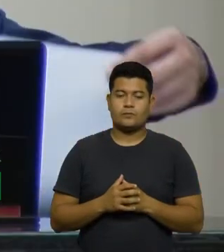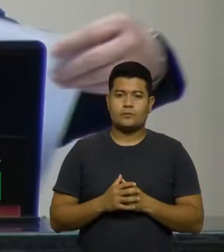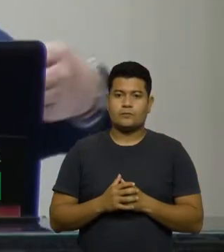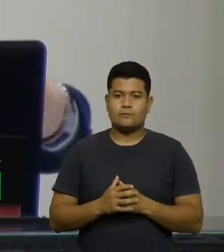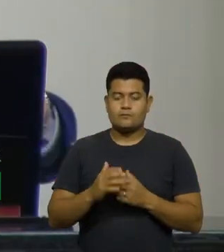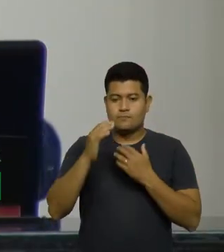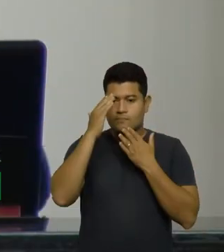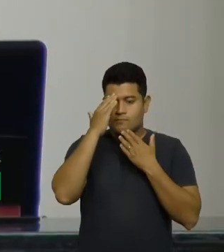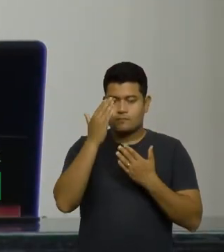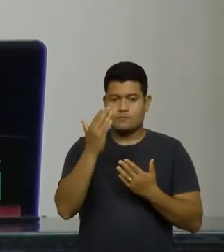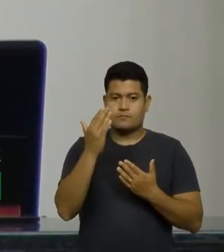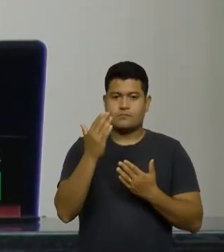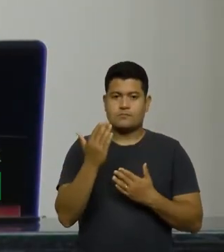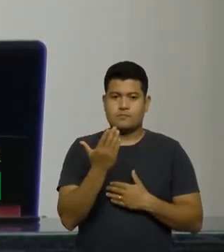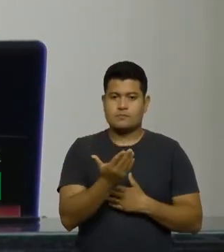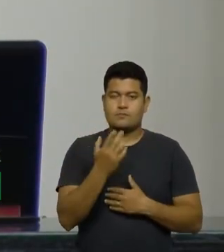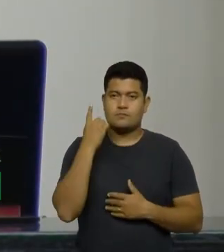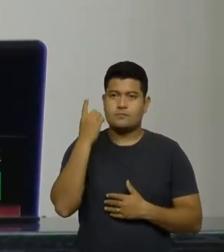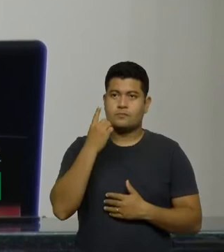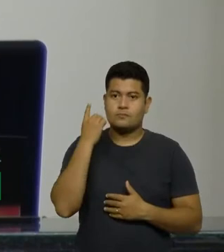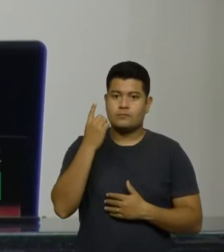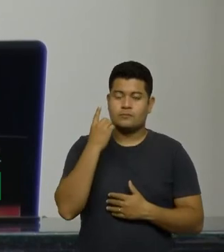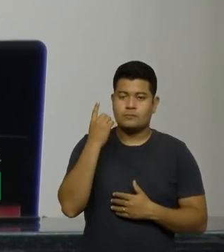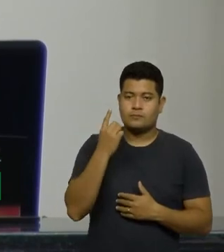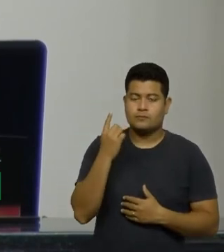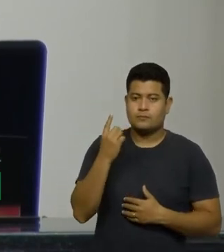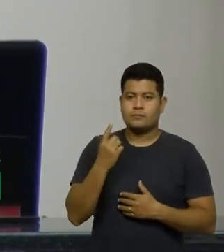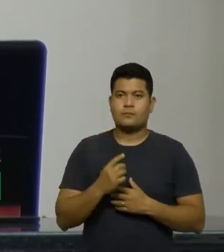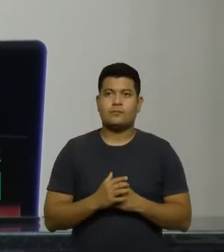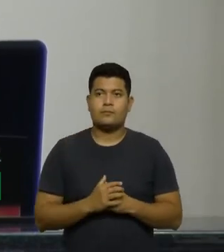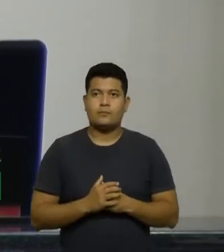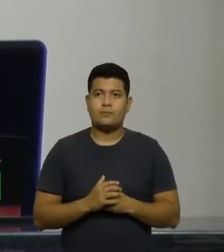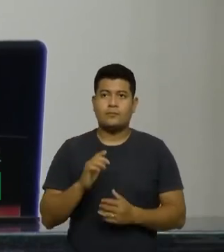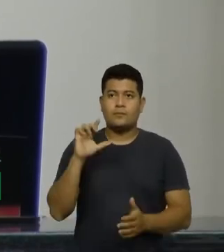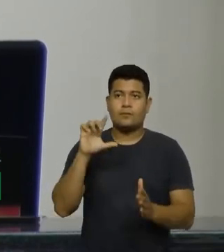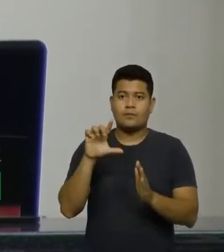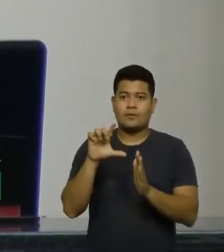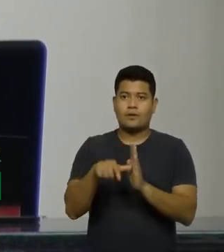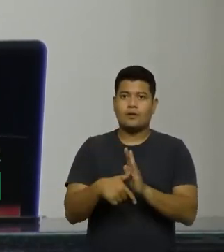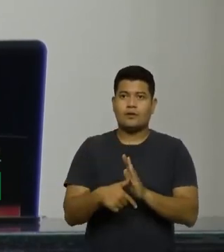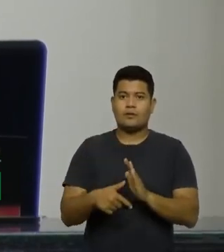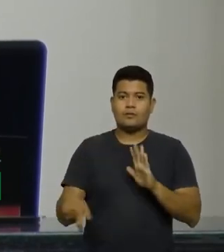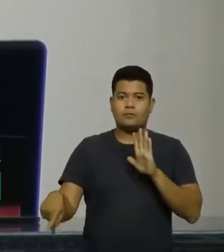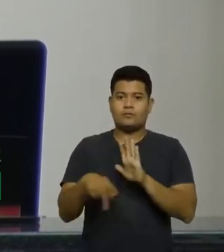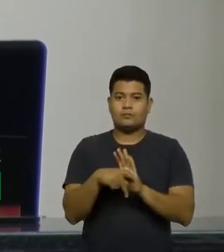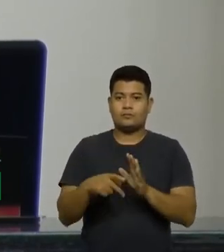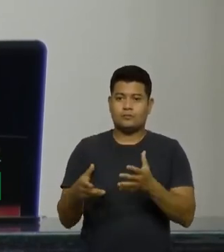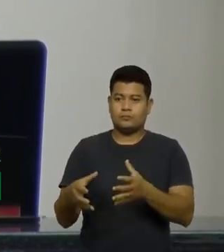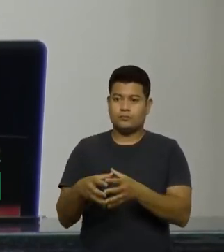Obrigado, deputado Vicente Caro Preço. Próximo orador pertence ao bloco